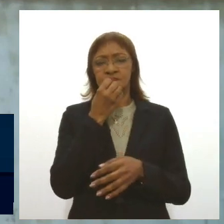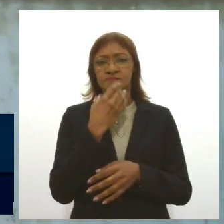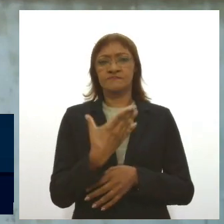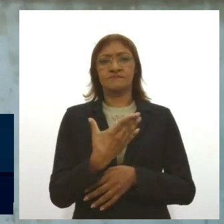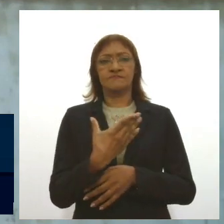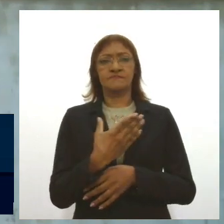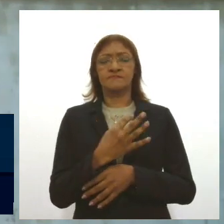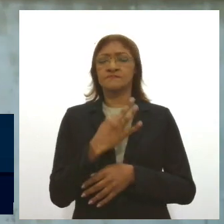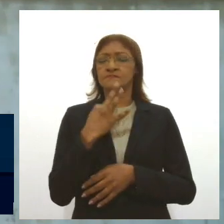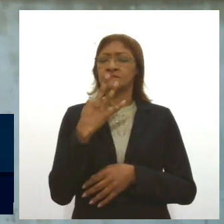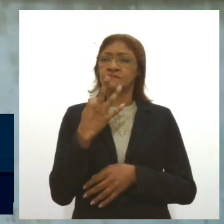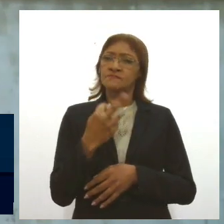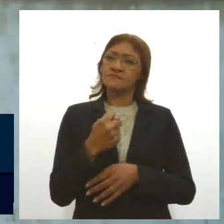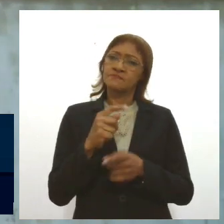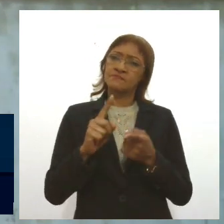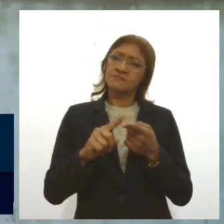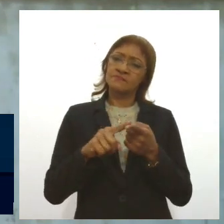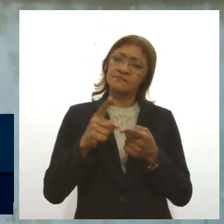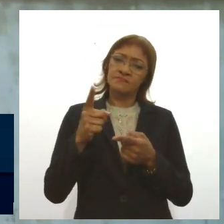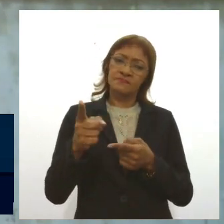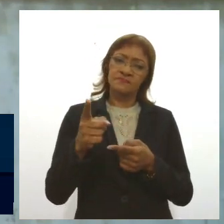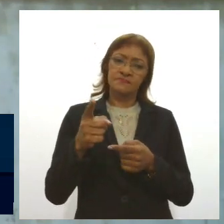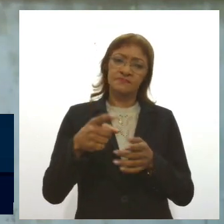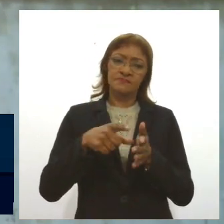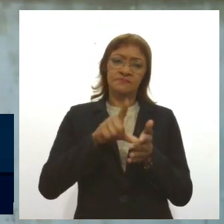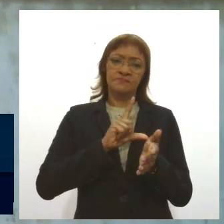hídricos, e como o senhor bem disse aqui,